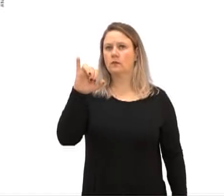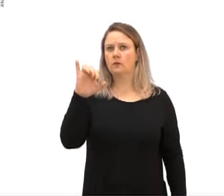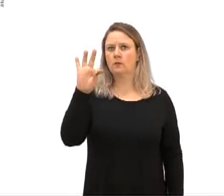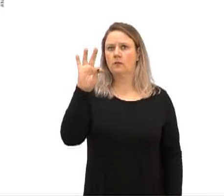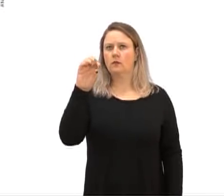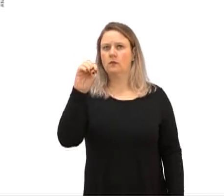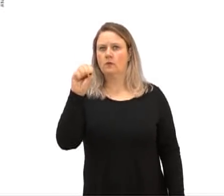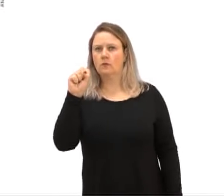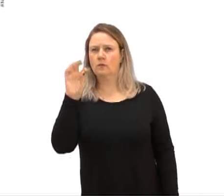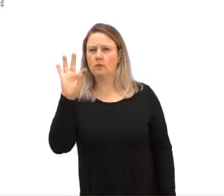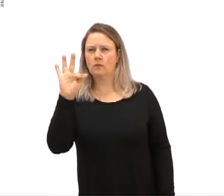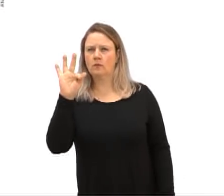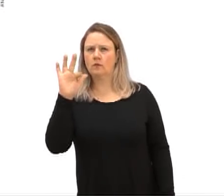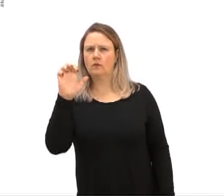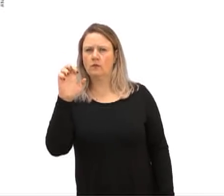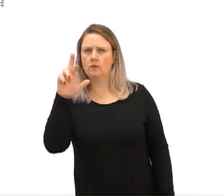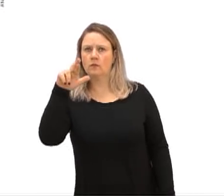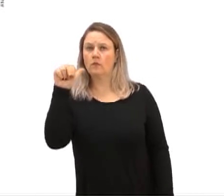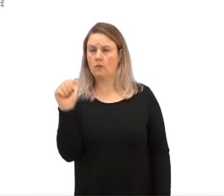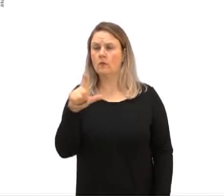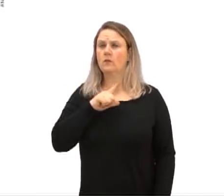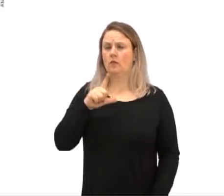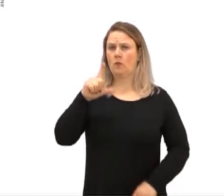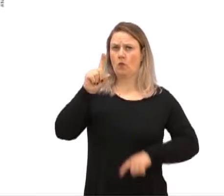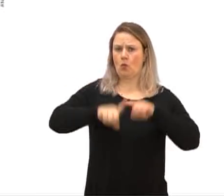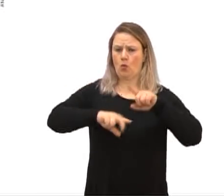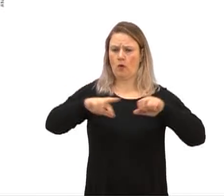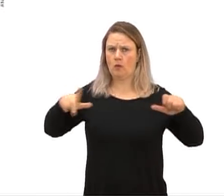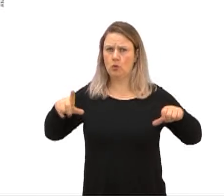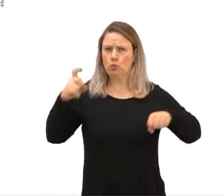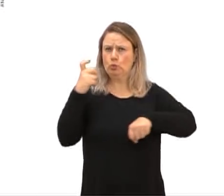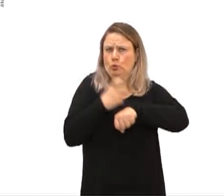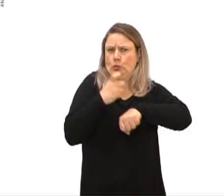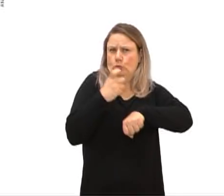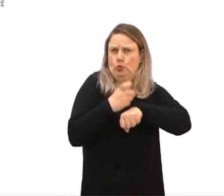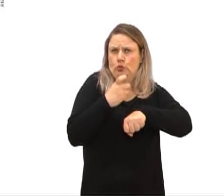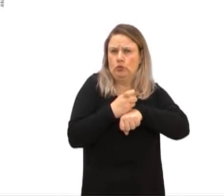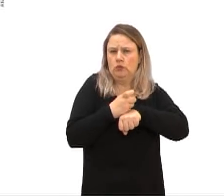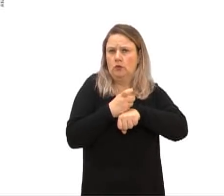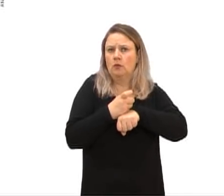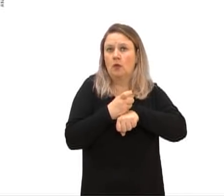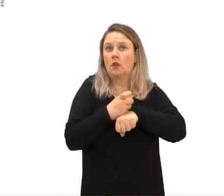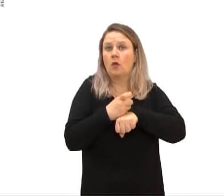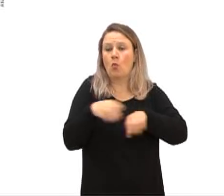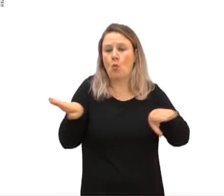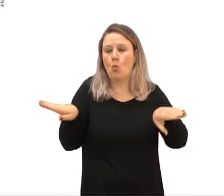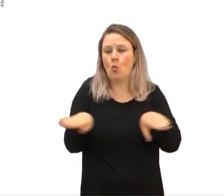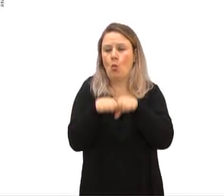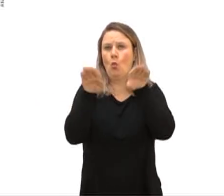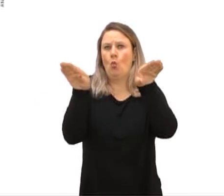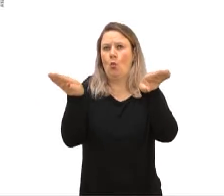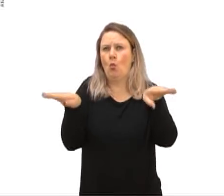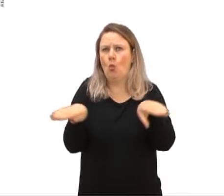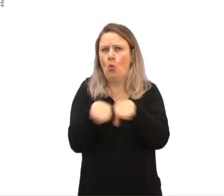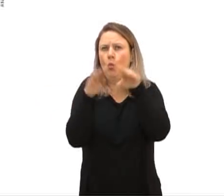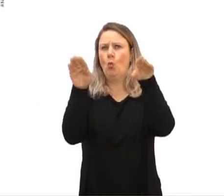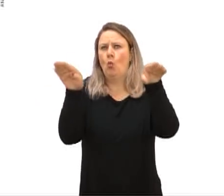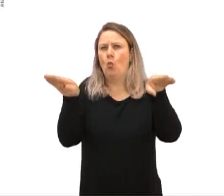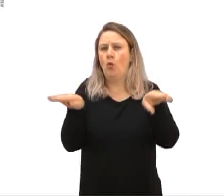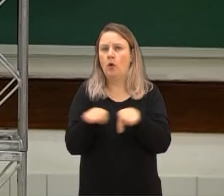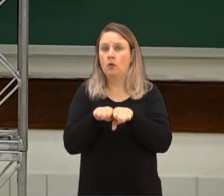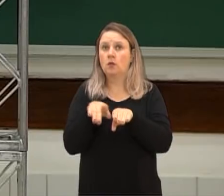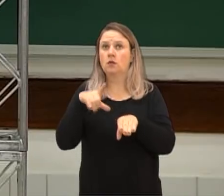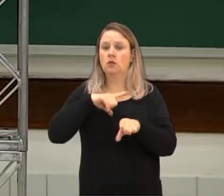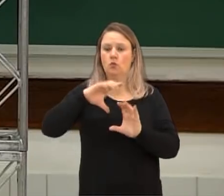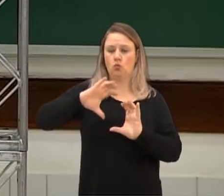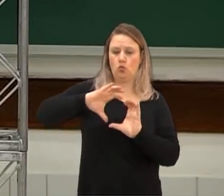crosta terrestre, ela é composta por esse material rochoso, que são as placas tectônicas. Então, a crosta terrestre,